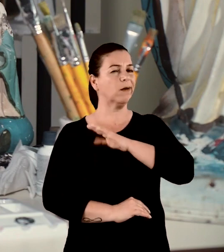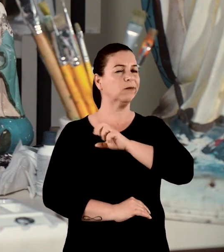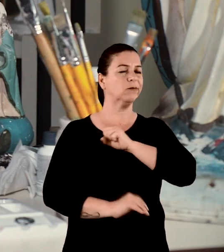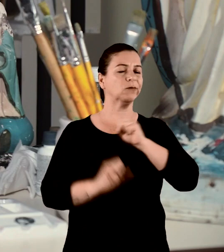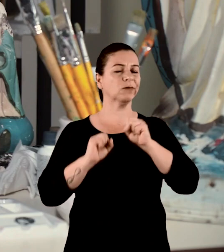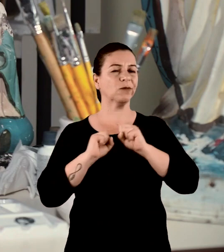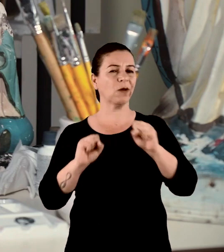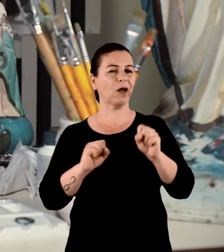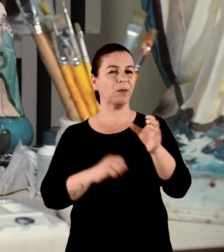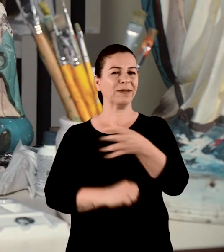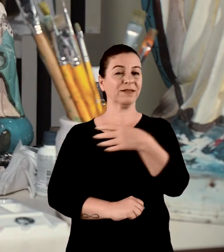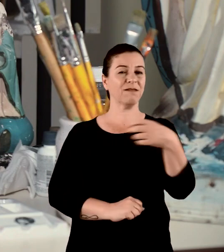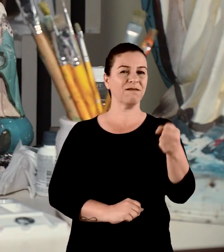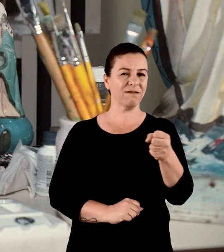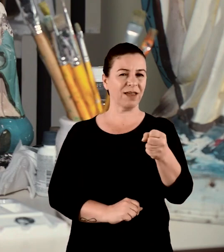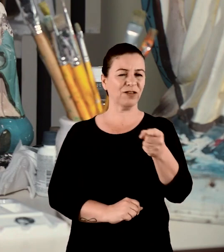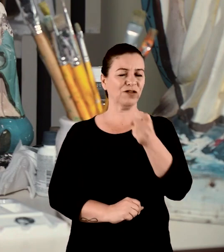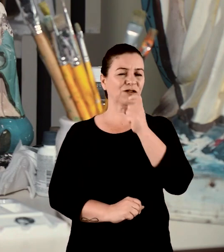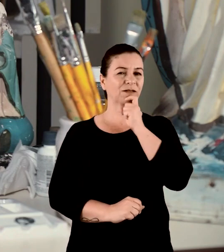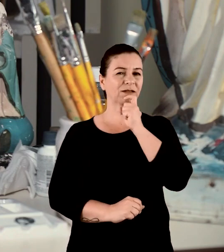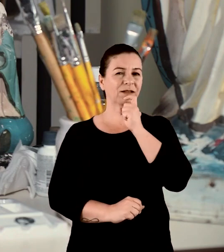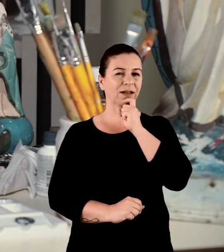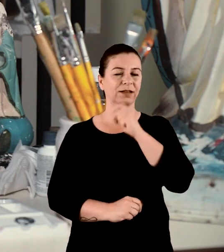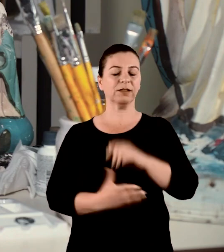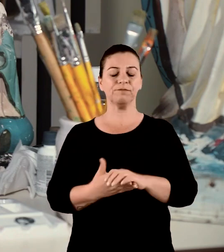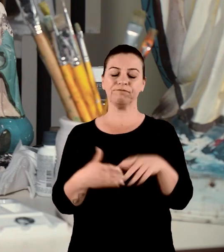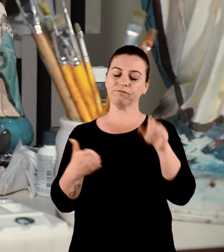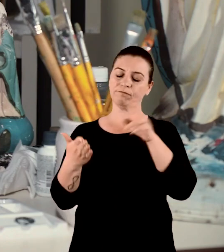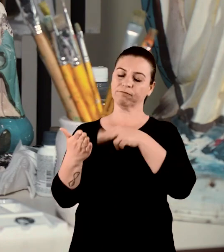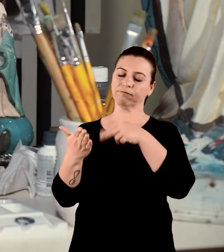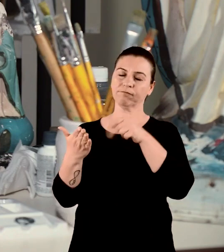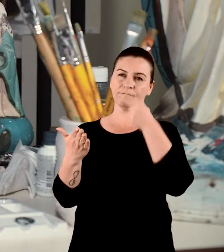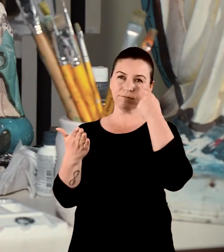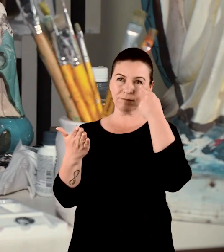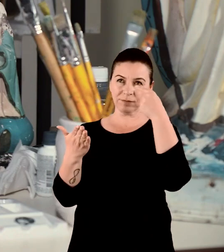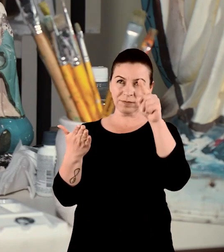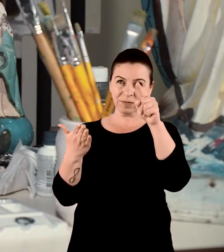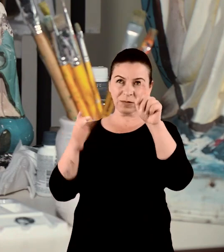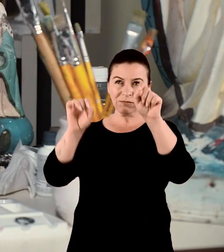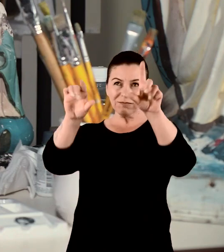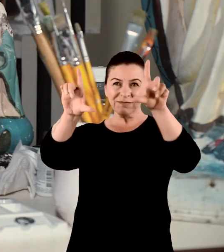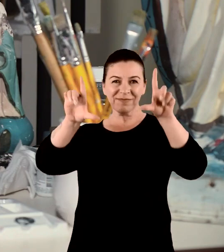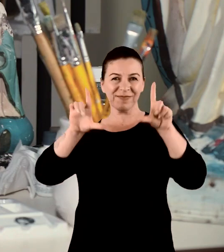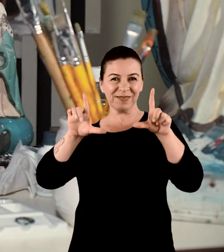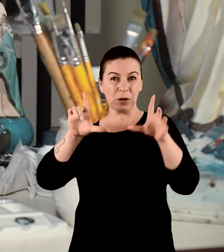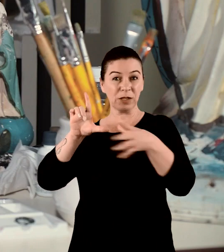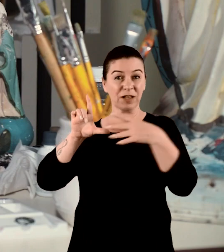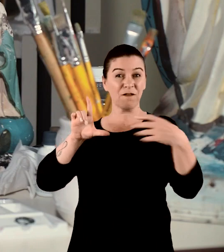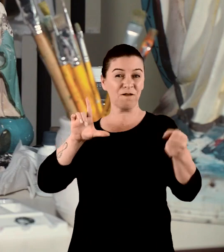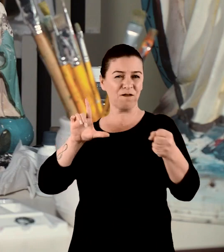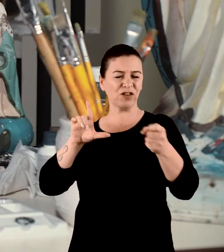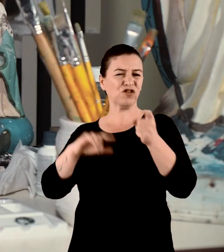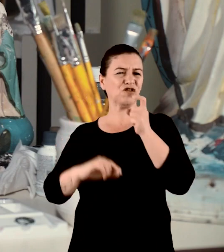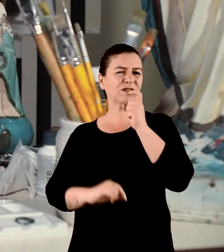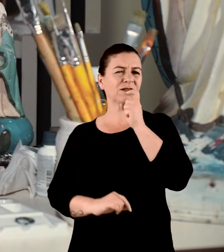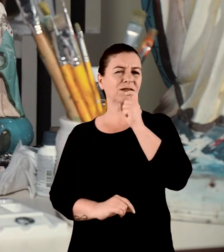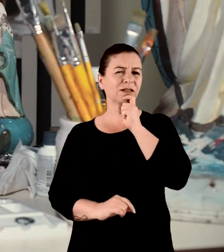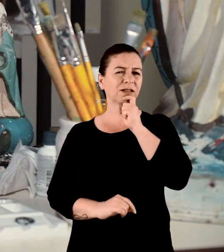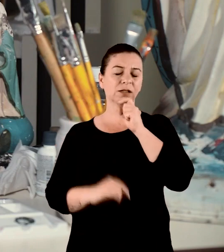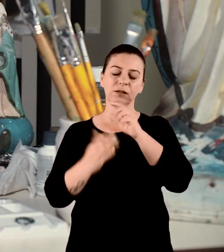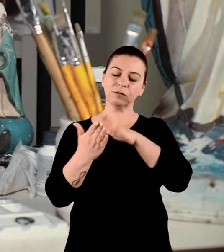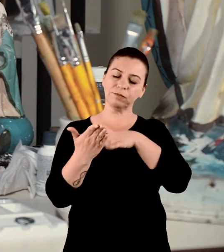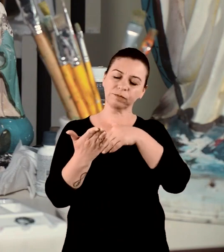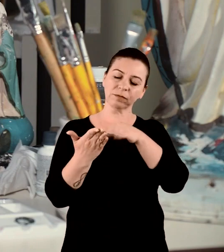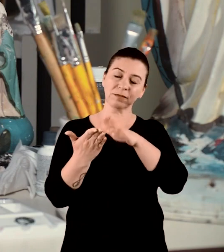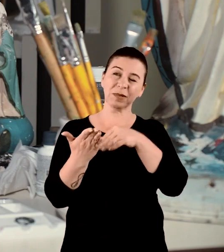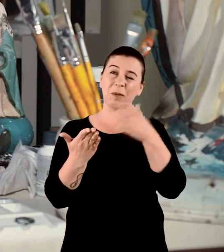cerveja, adoro uma cerveja gelada. E o bar com aquele retrato do copo de Skol bem geladinho, de cerveja bem geladinha. E eu pintando